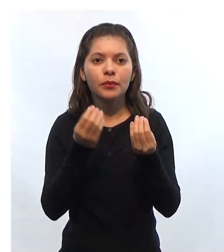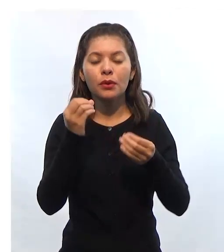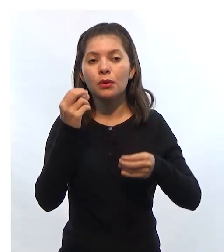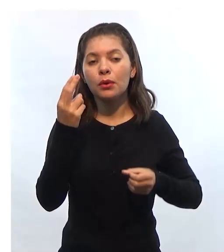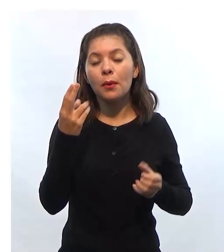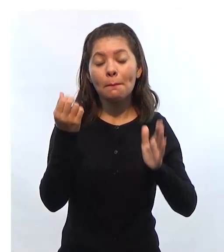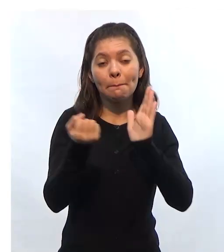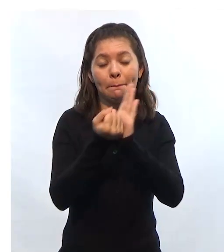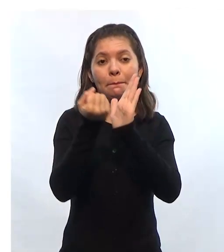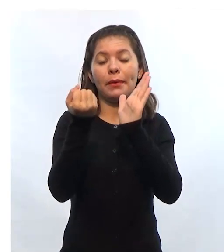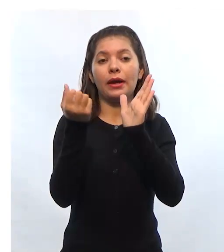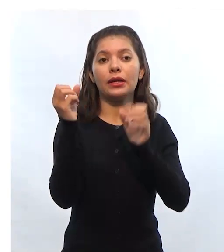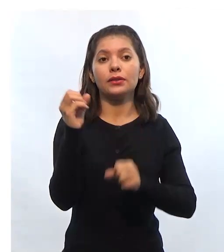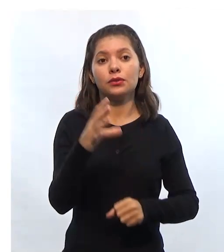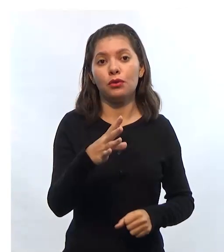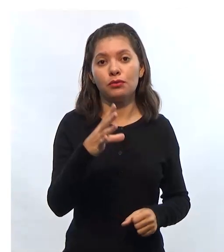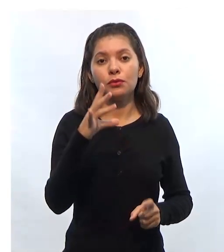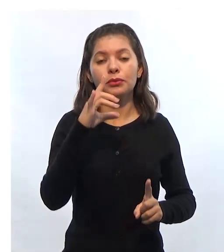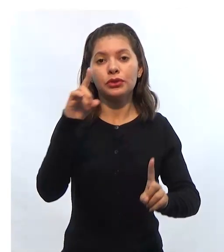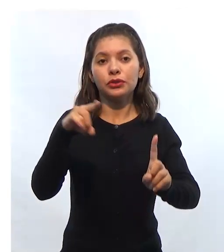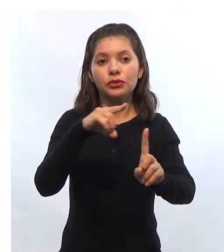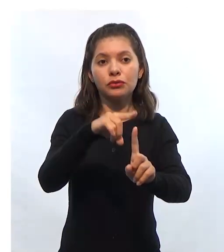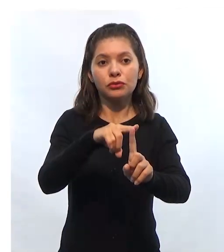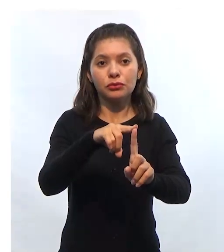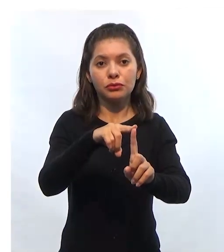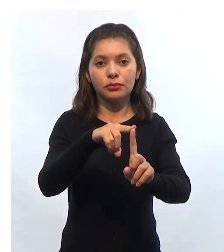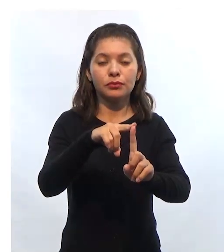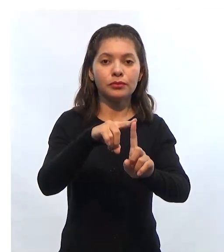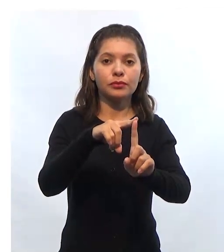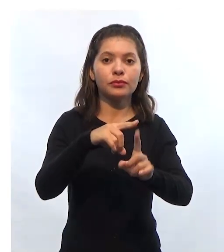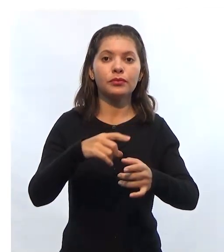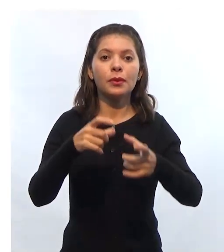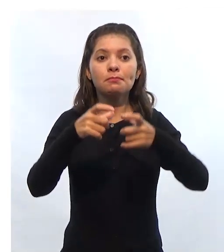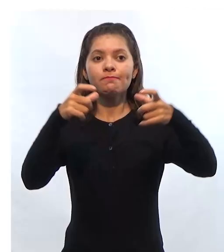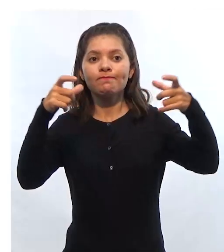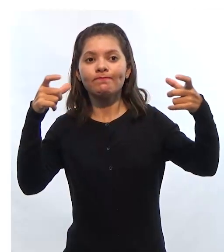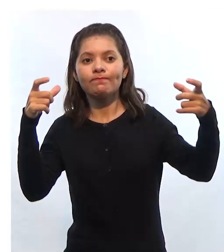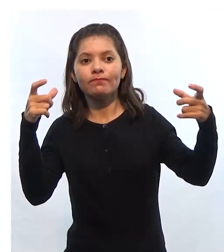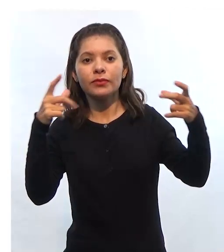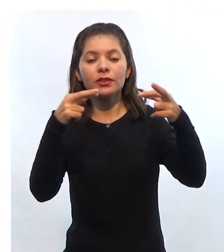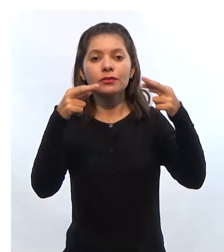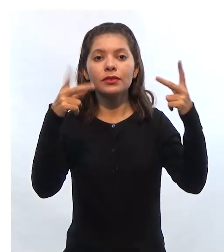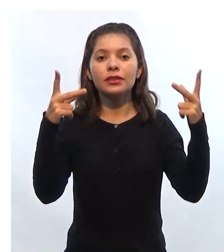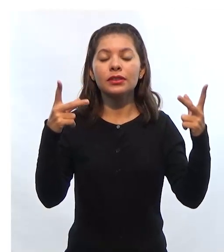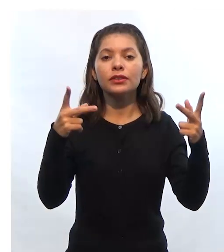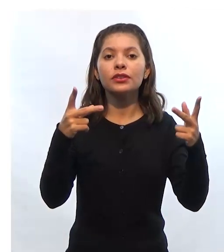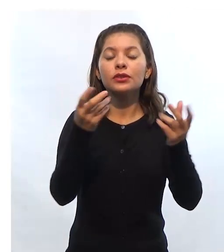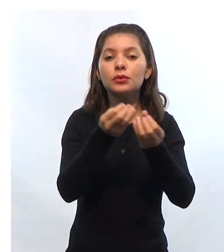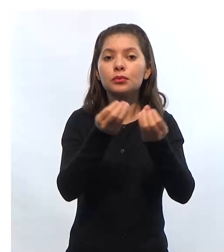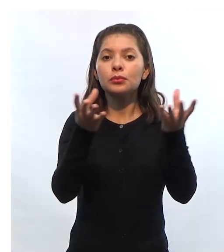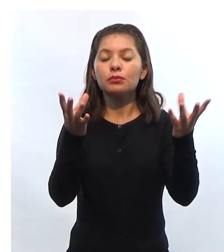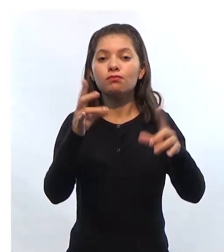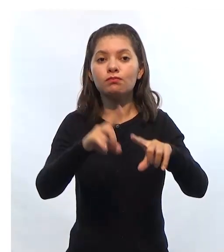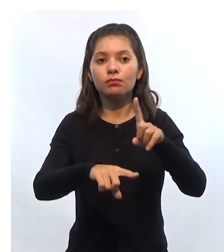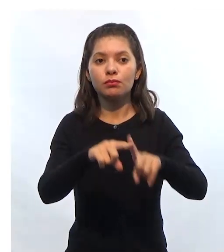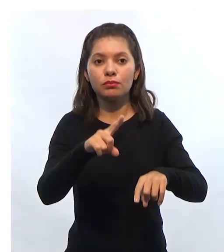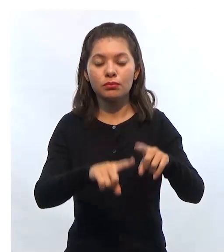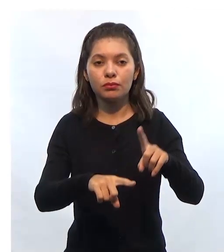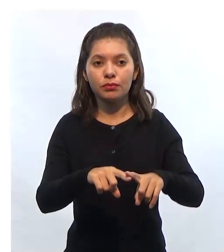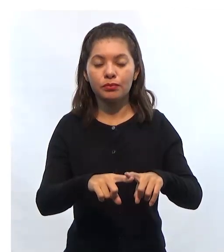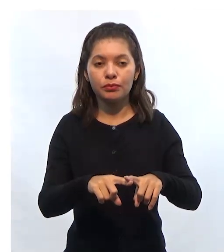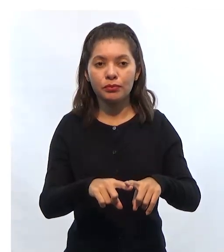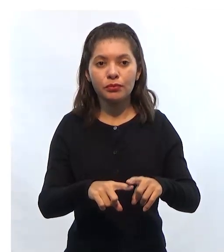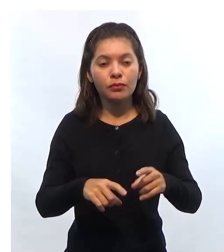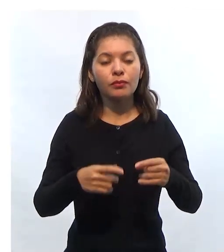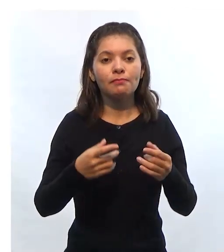né? Ou então novas marcas mesmo, né? O objetivo é reter parte do mercado e, na medida do possível, ampliá-lo, com a diversificação na oferta